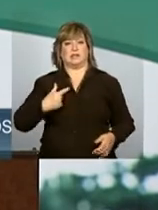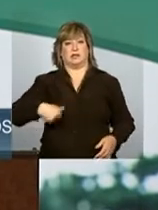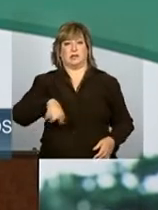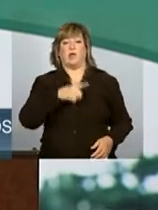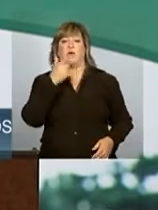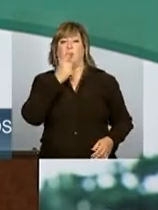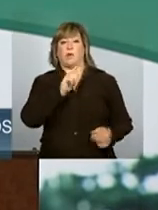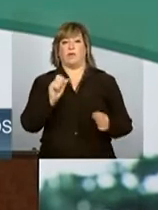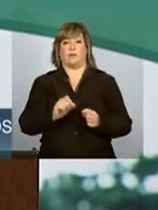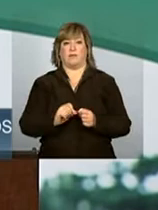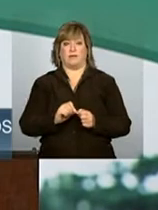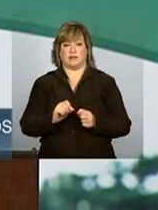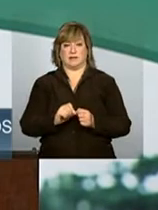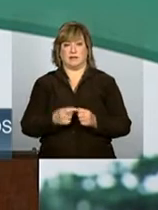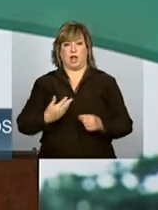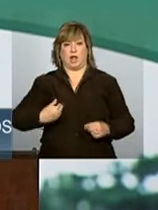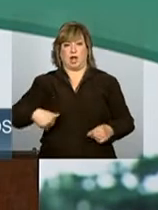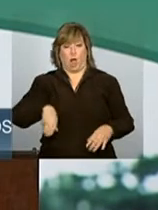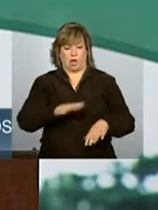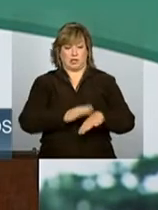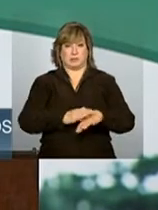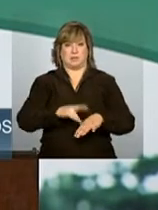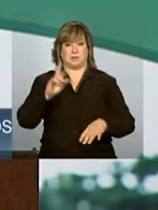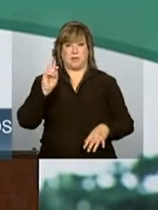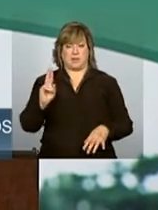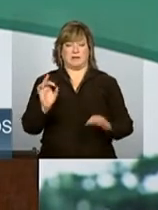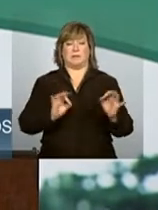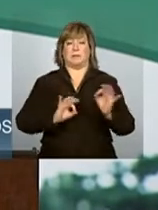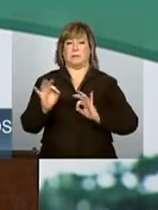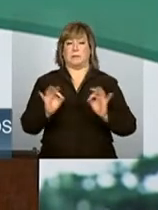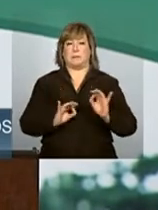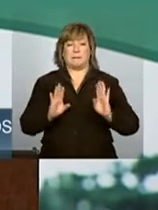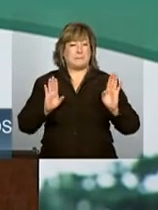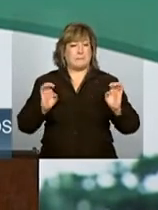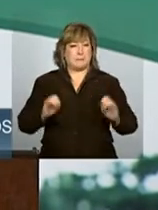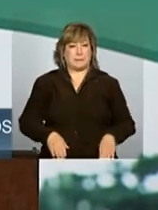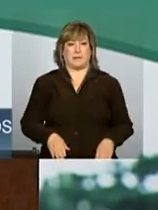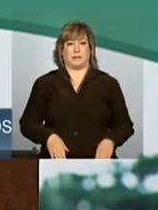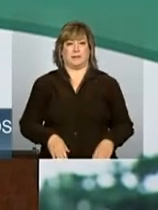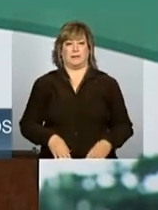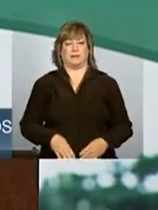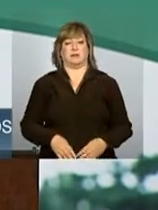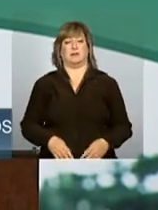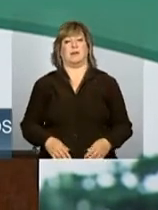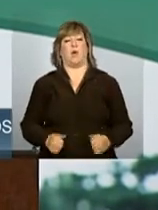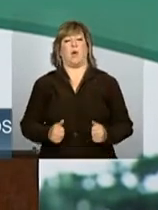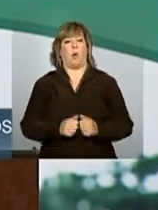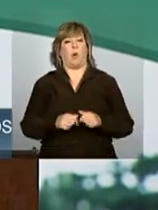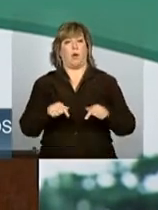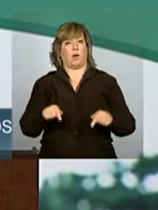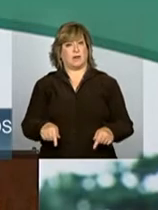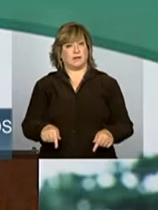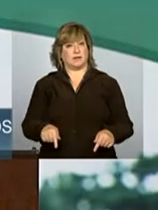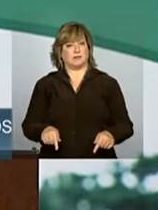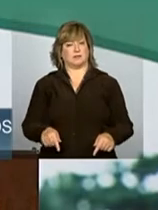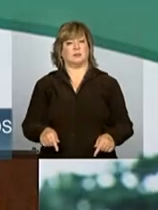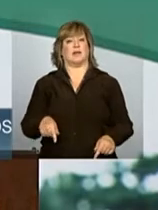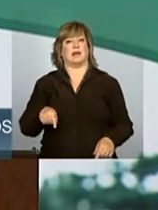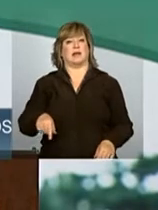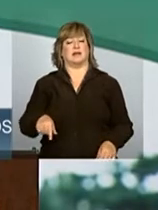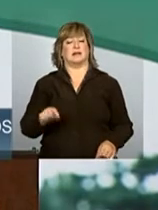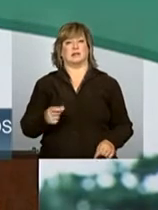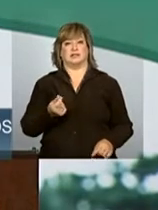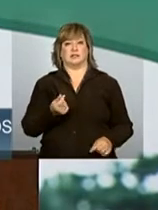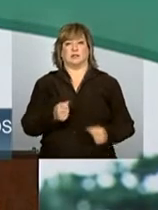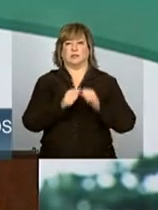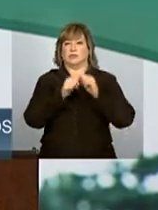fazer a nossa parte e elaborar ótimos projetos, com esse mérito, essa